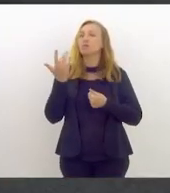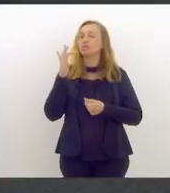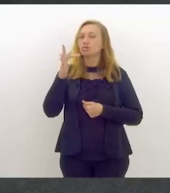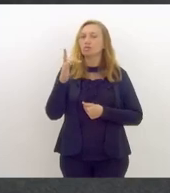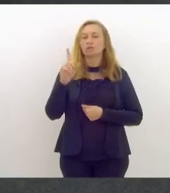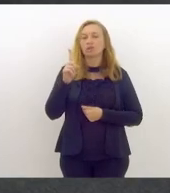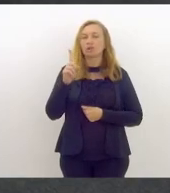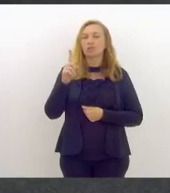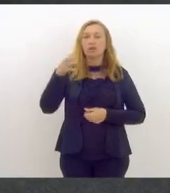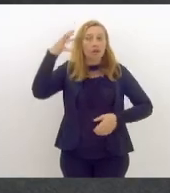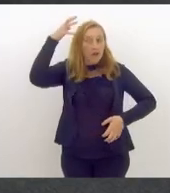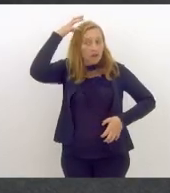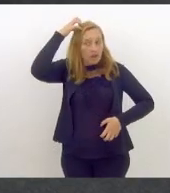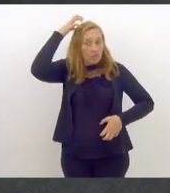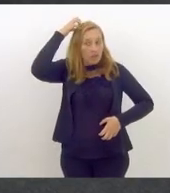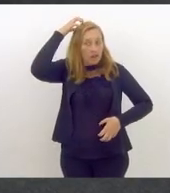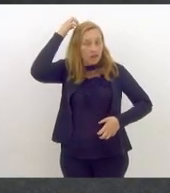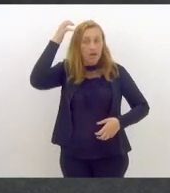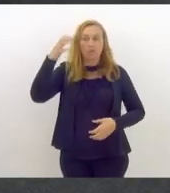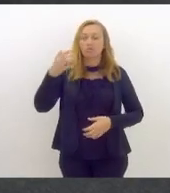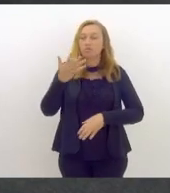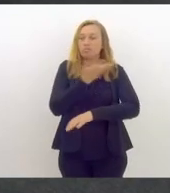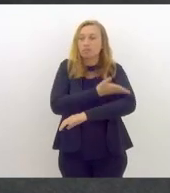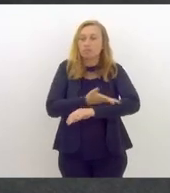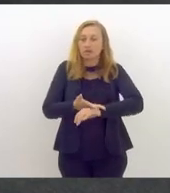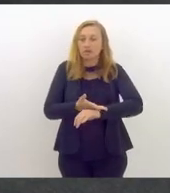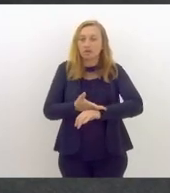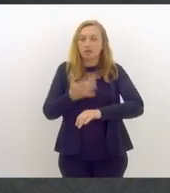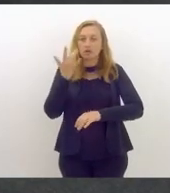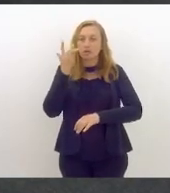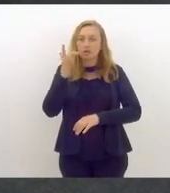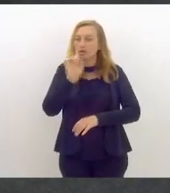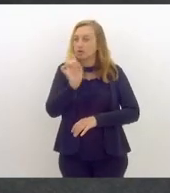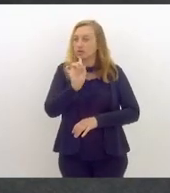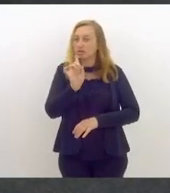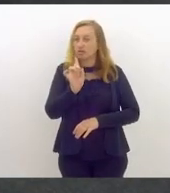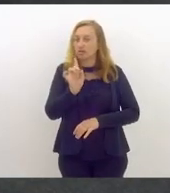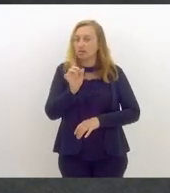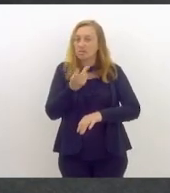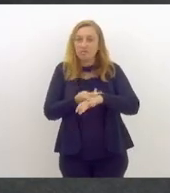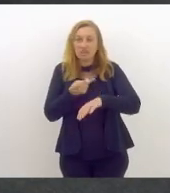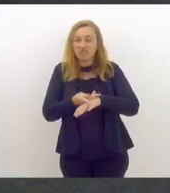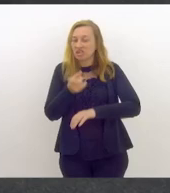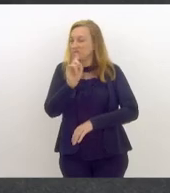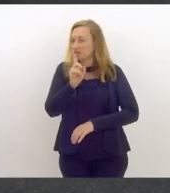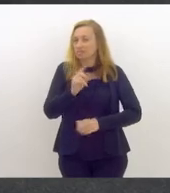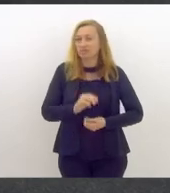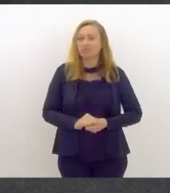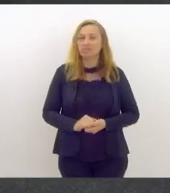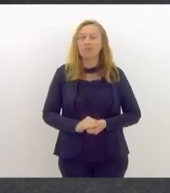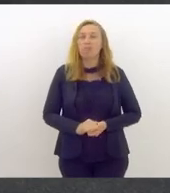mico branco, mas dourado deixou de ser há muito tempo. Nem prateado é mais.